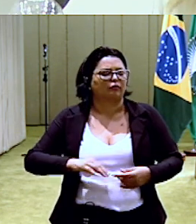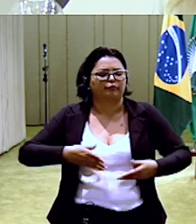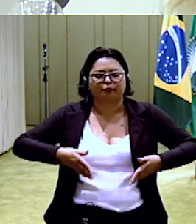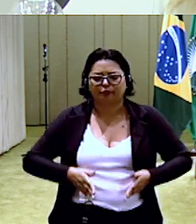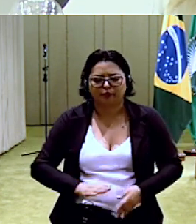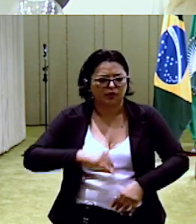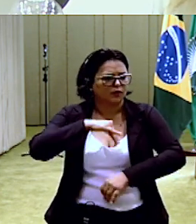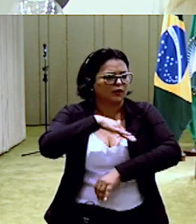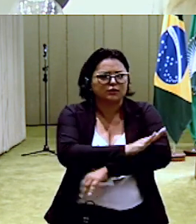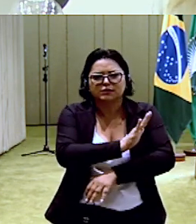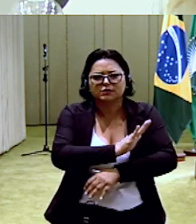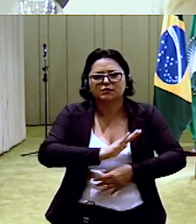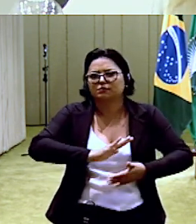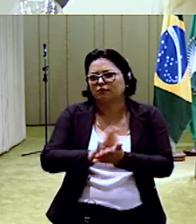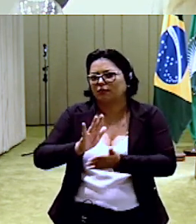nasce preconceituoso.